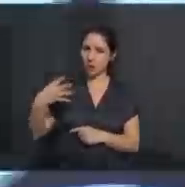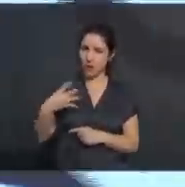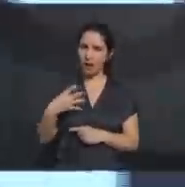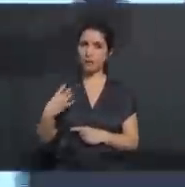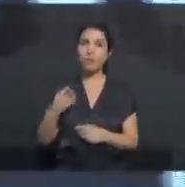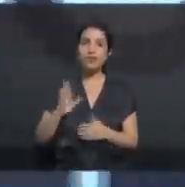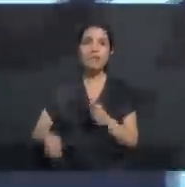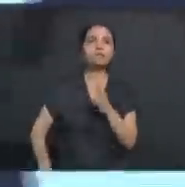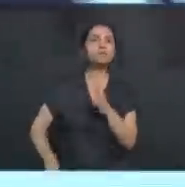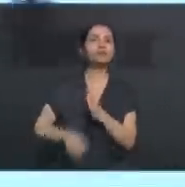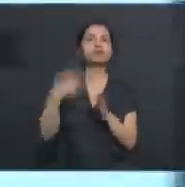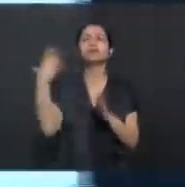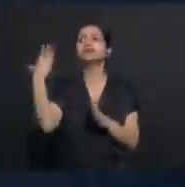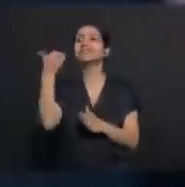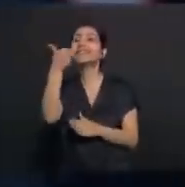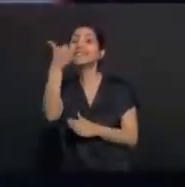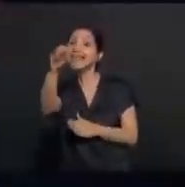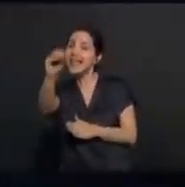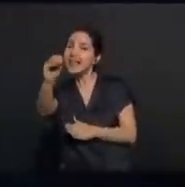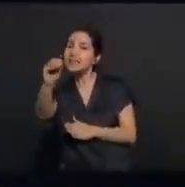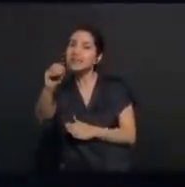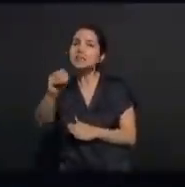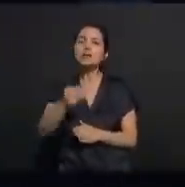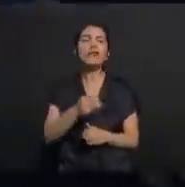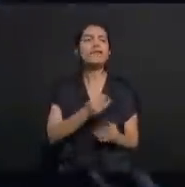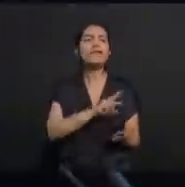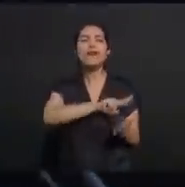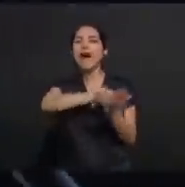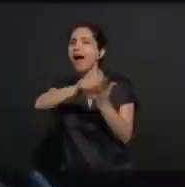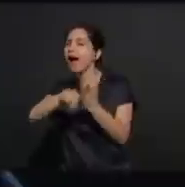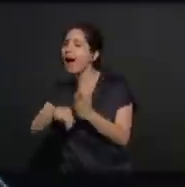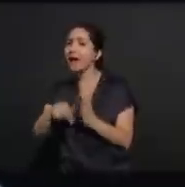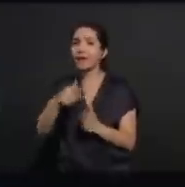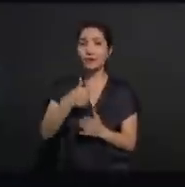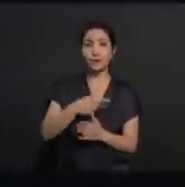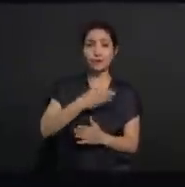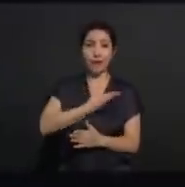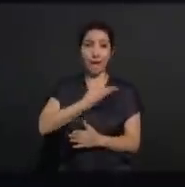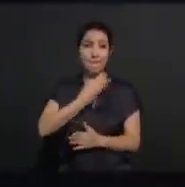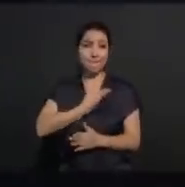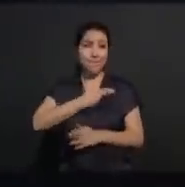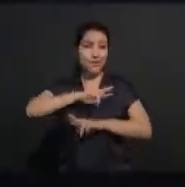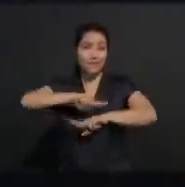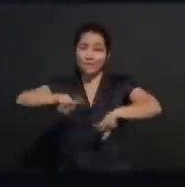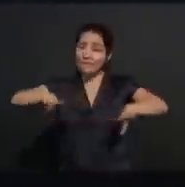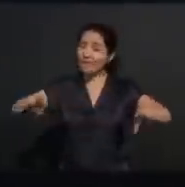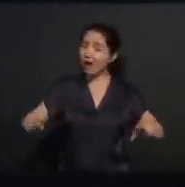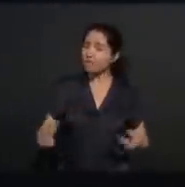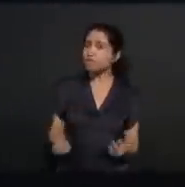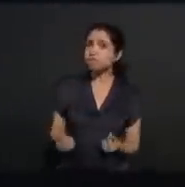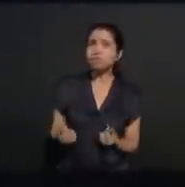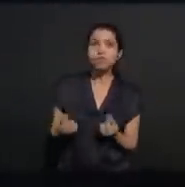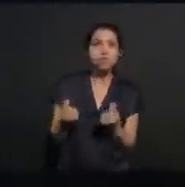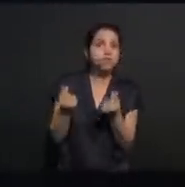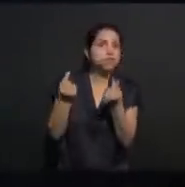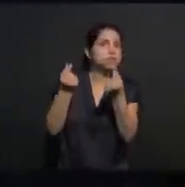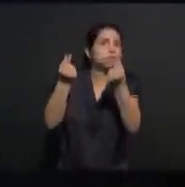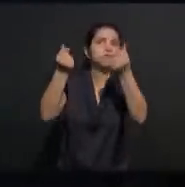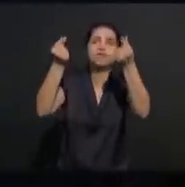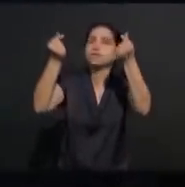a Israel. Eu tenho um monte de amigo milionário. É milionário. Eu não estou falando gente com dinheiro, não. Eu estou falando com